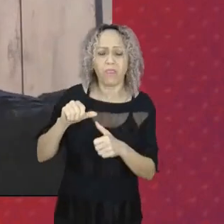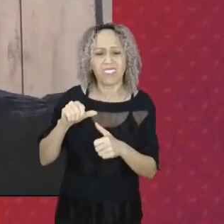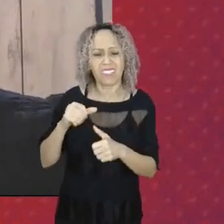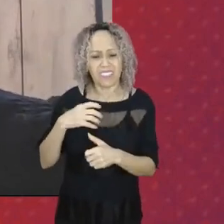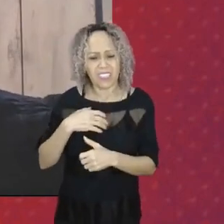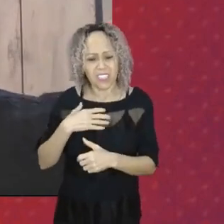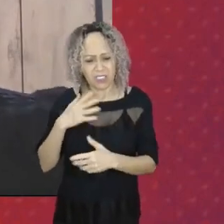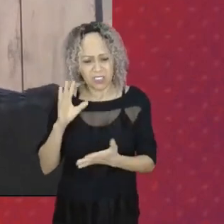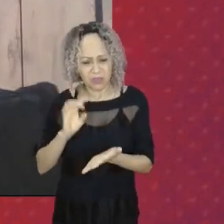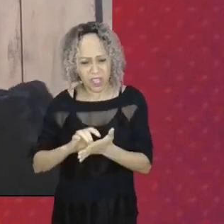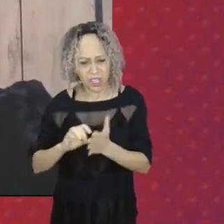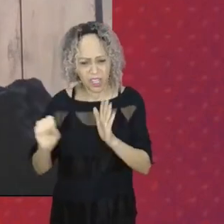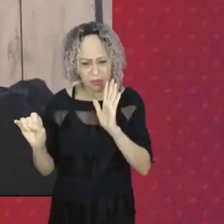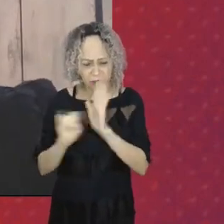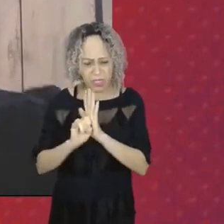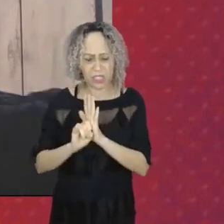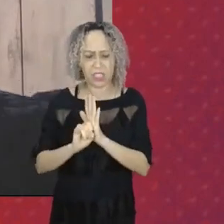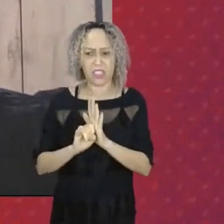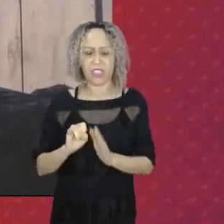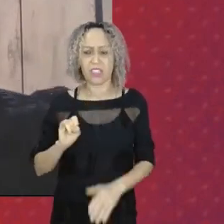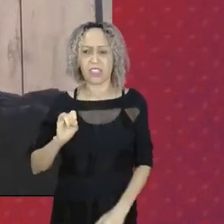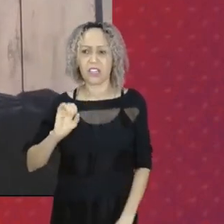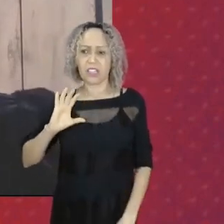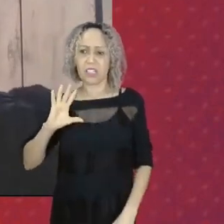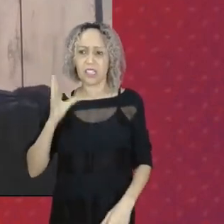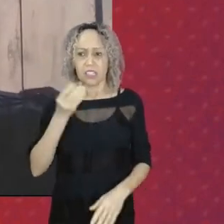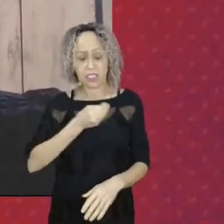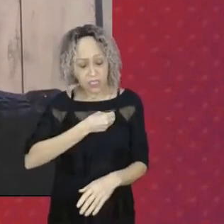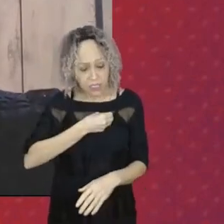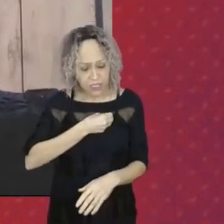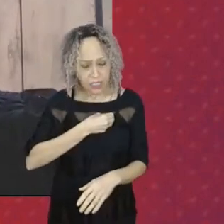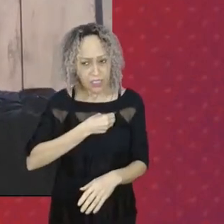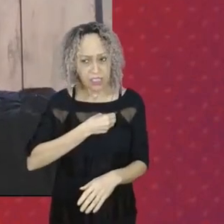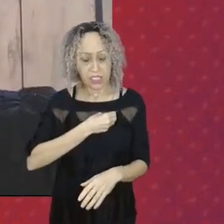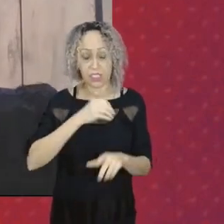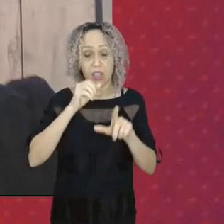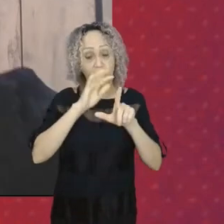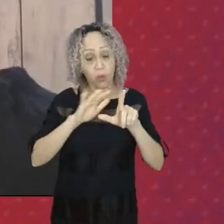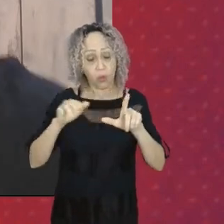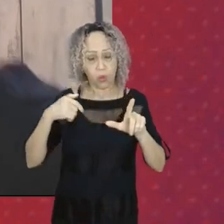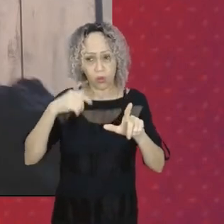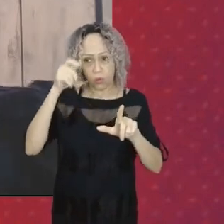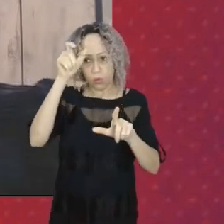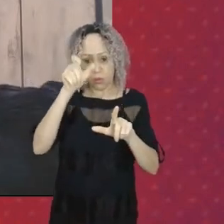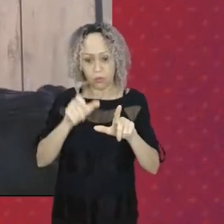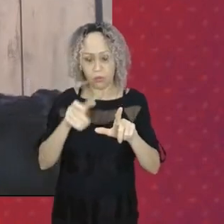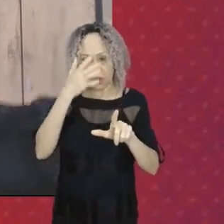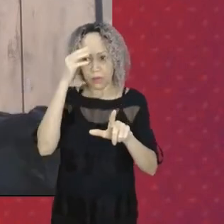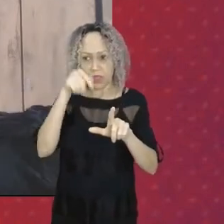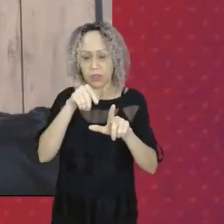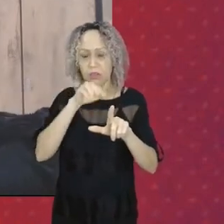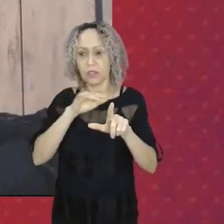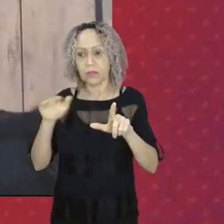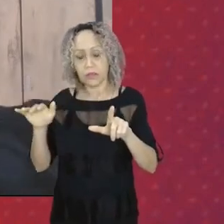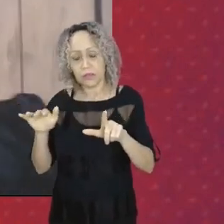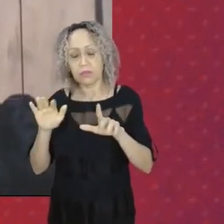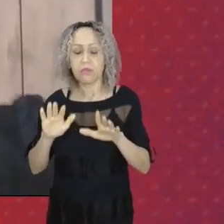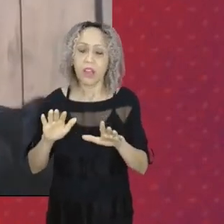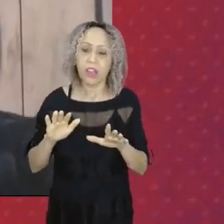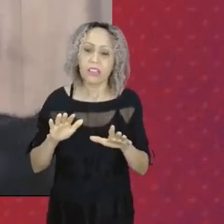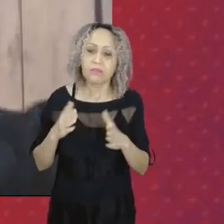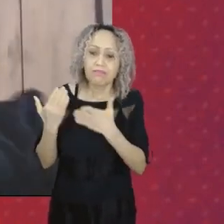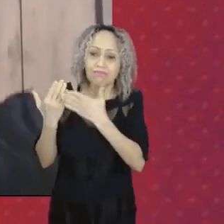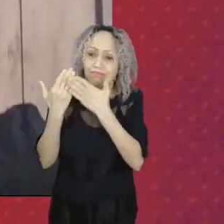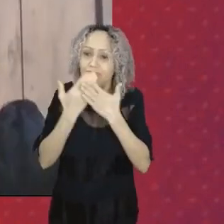momento, então, me vi como um homem gay, né, mas uma pessoa LGBTQIA+. E aí eu fui me aprofundando sobre